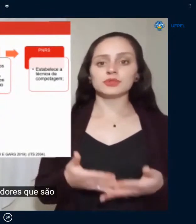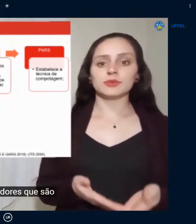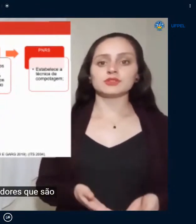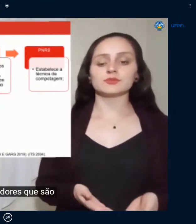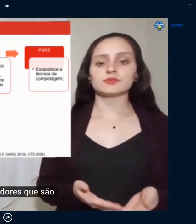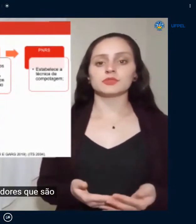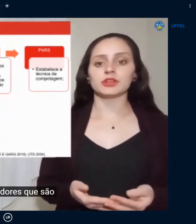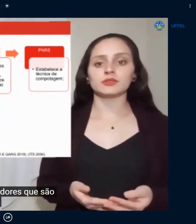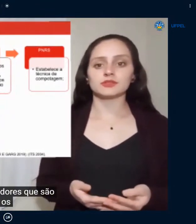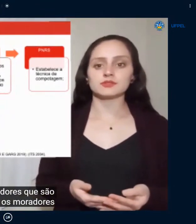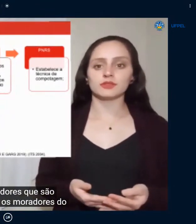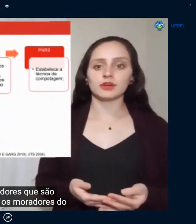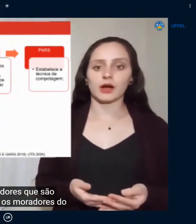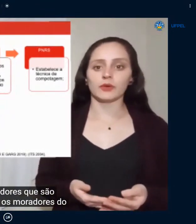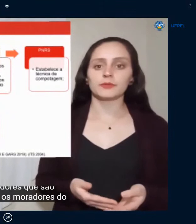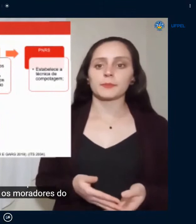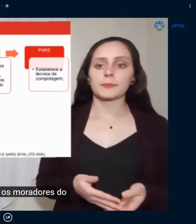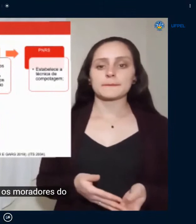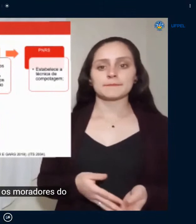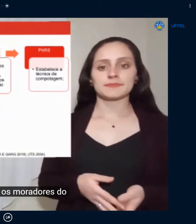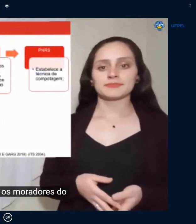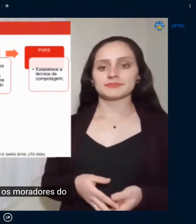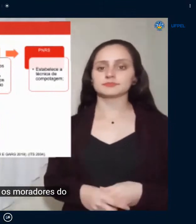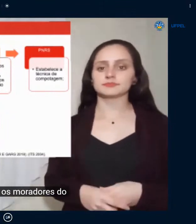aplicados juntamente com os moradores do local.